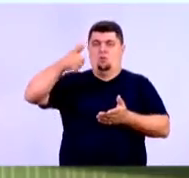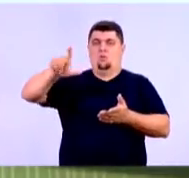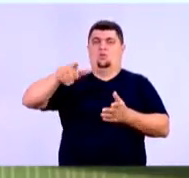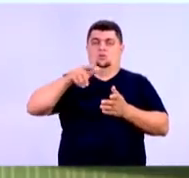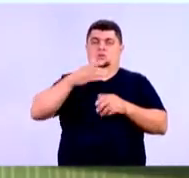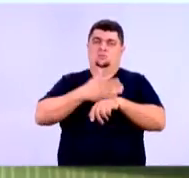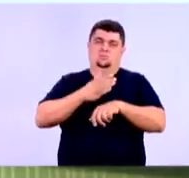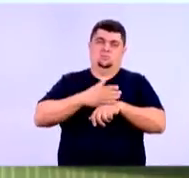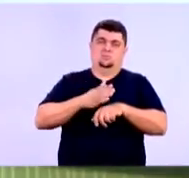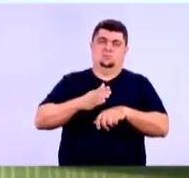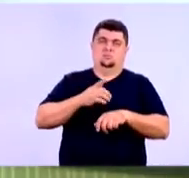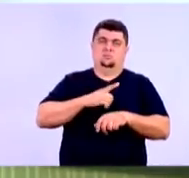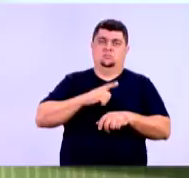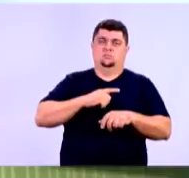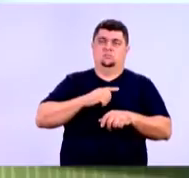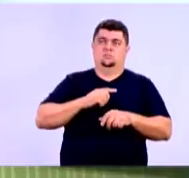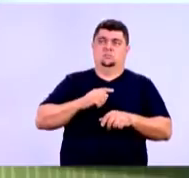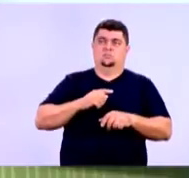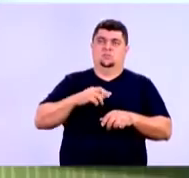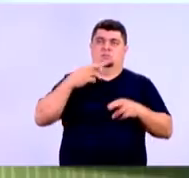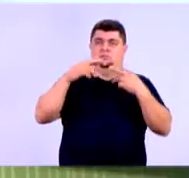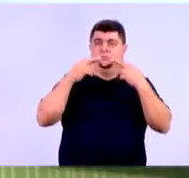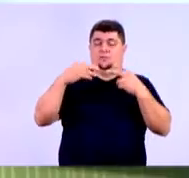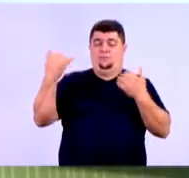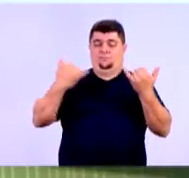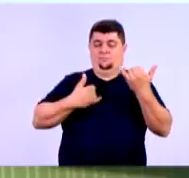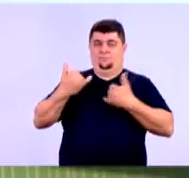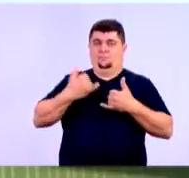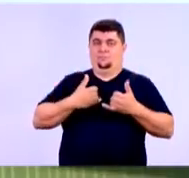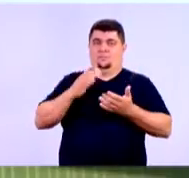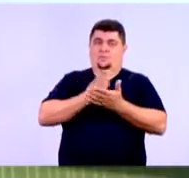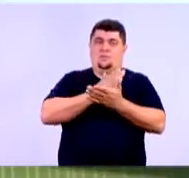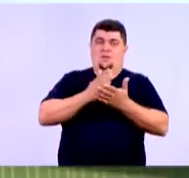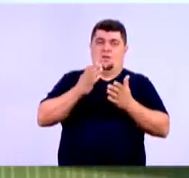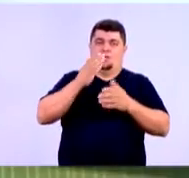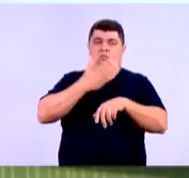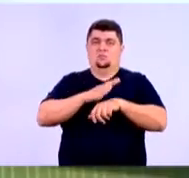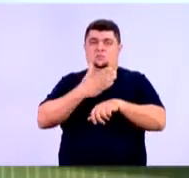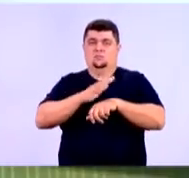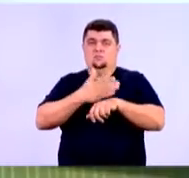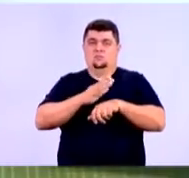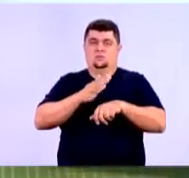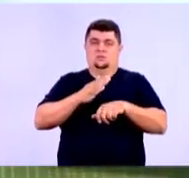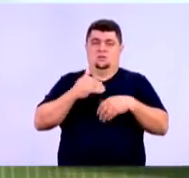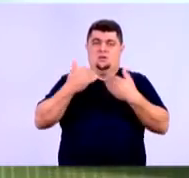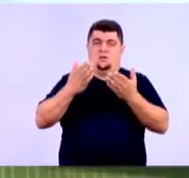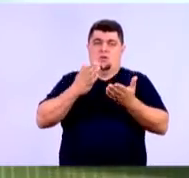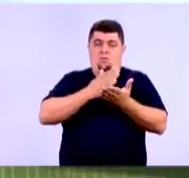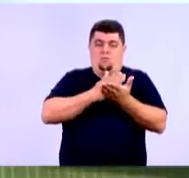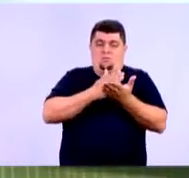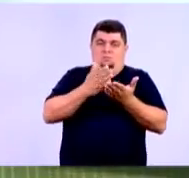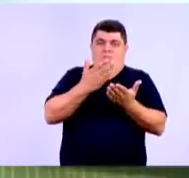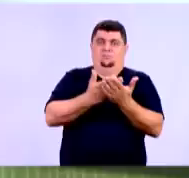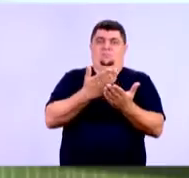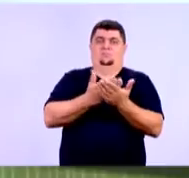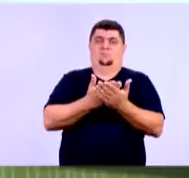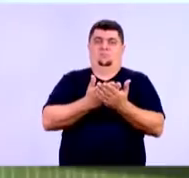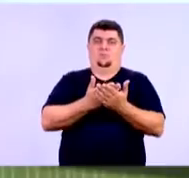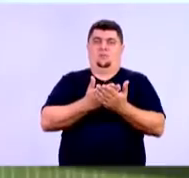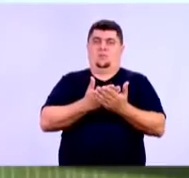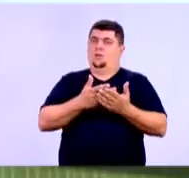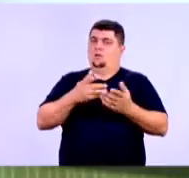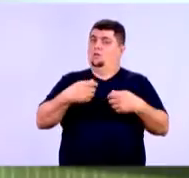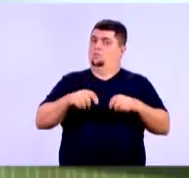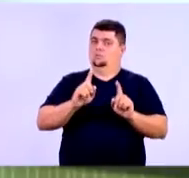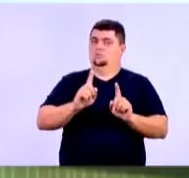sala. E a gente recebeu algumas reclamações que algumas atividades de sala estão sendo entregadas no começo da aula. Não é essa a intenção.